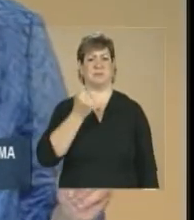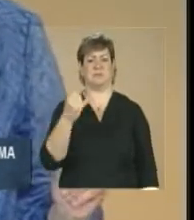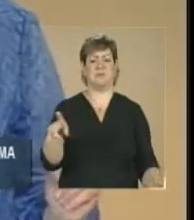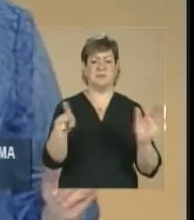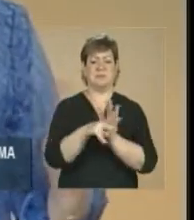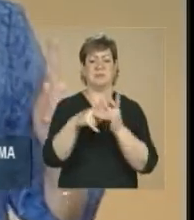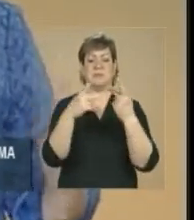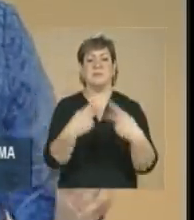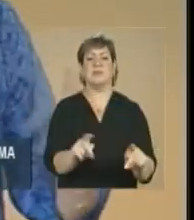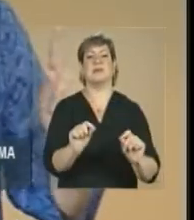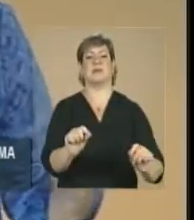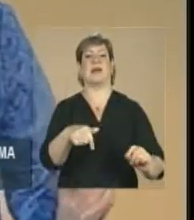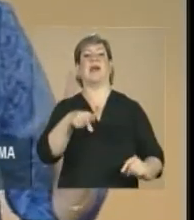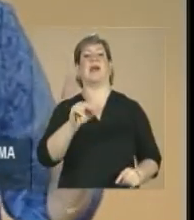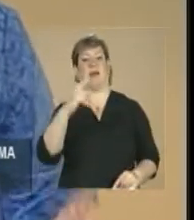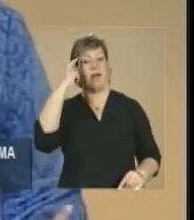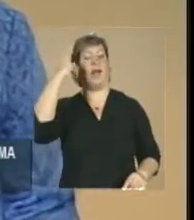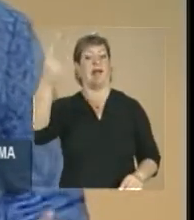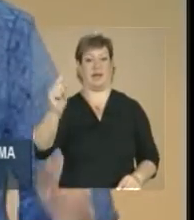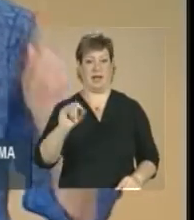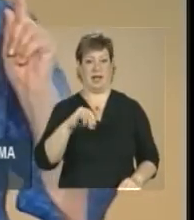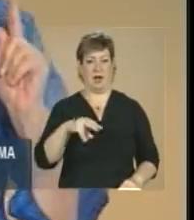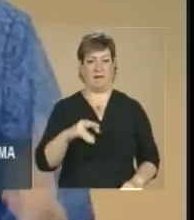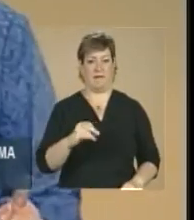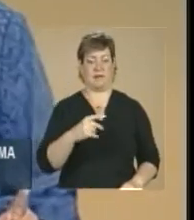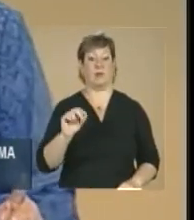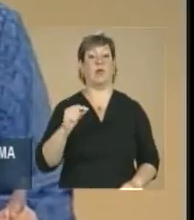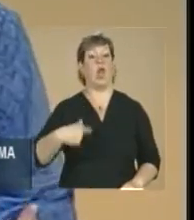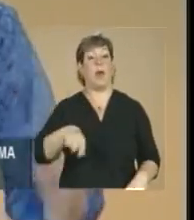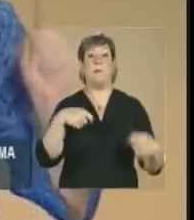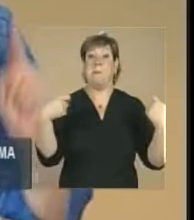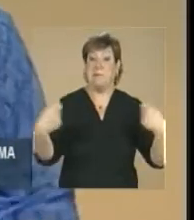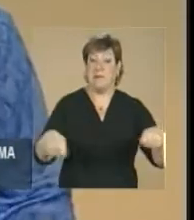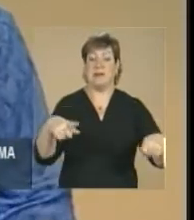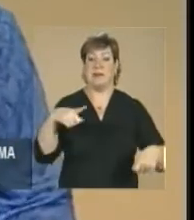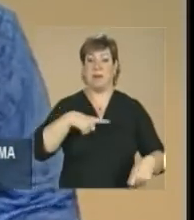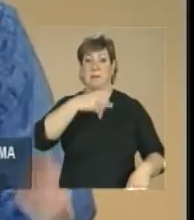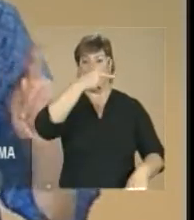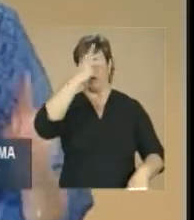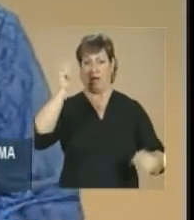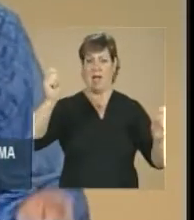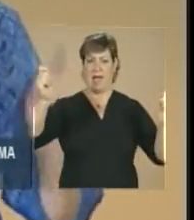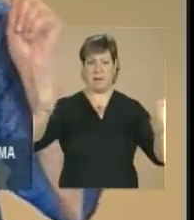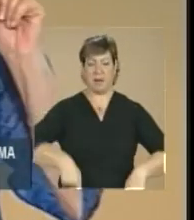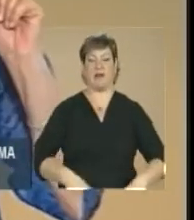imprescindível. Nós teremos de ter pessoas